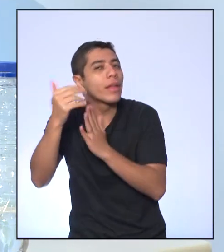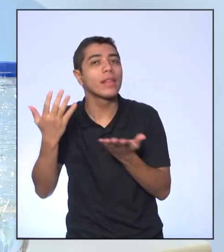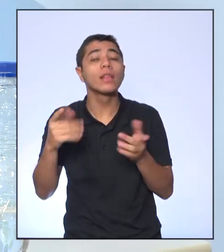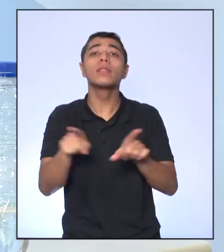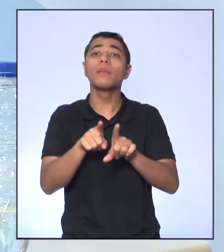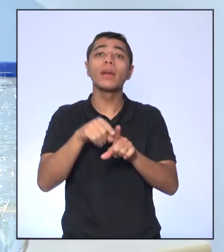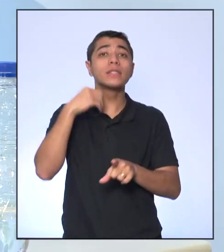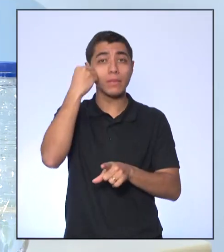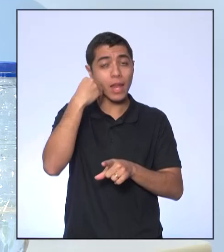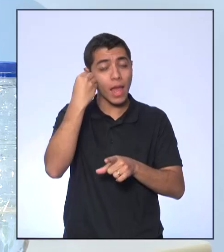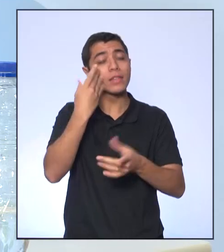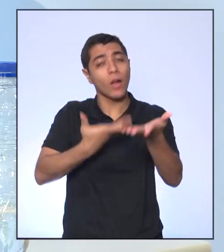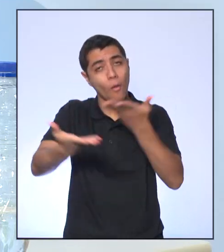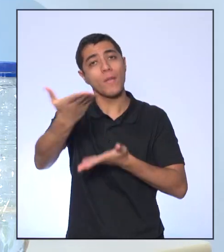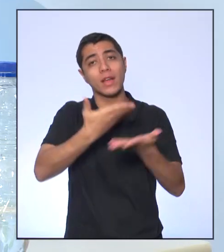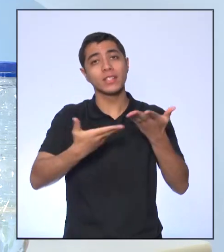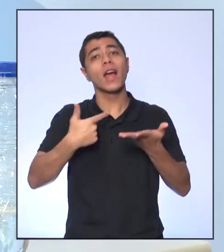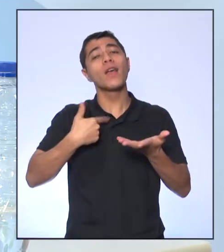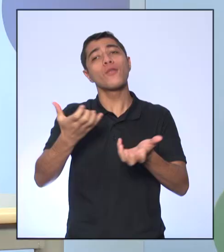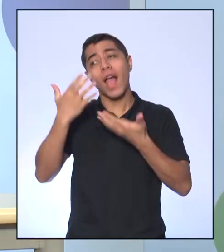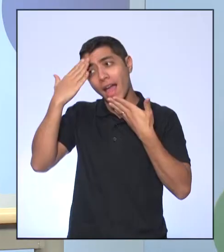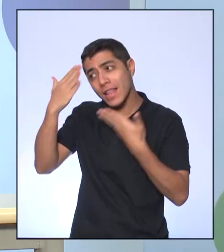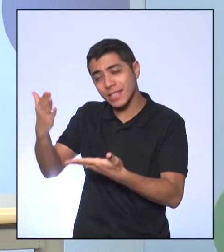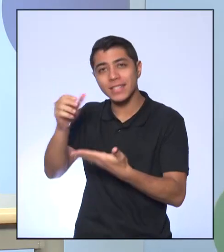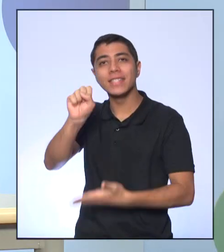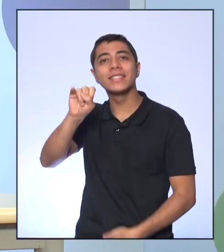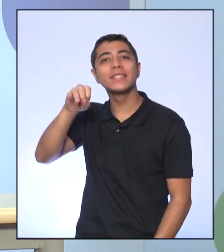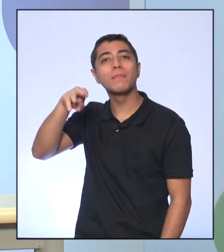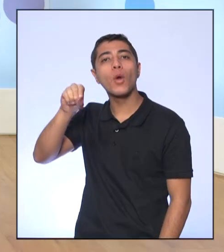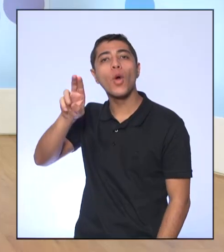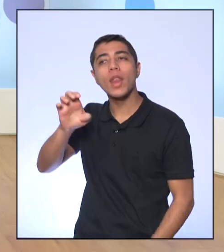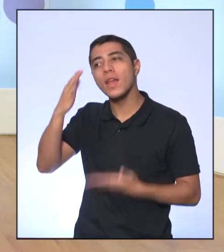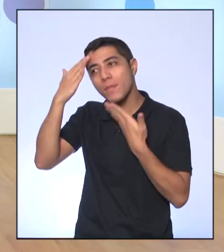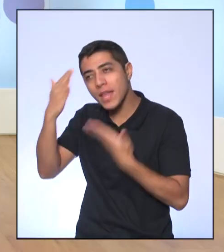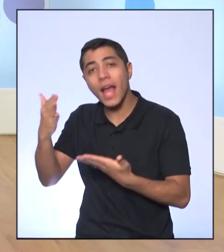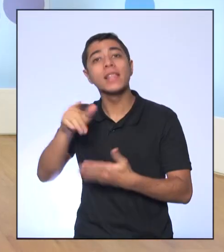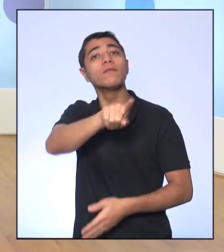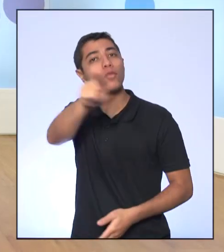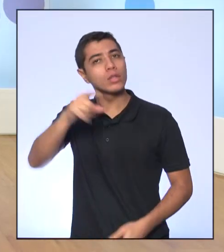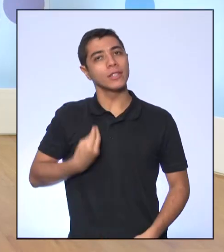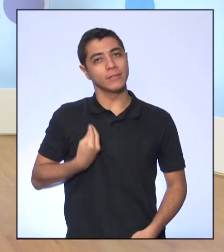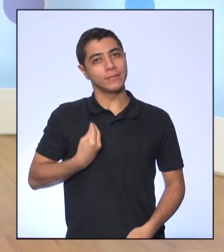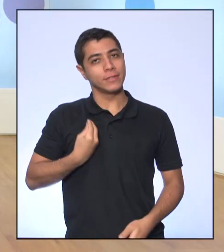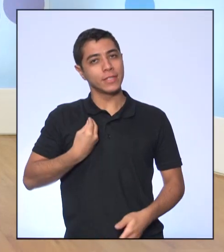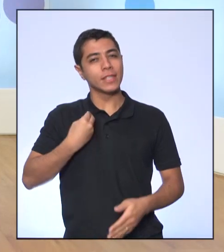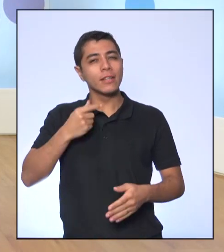Queria agradecer muito. Muito obrigada, professora Simone. Obrigada. Obrigada a vocês que acompanharam aí.